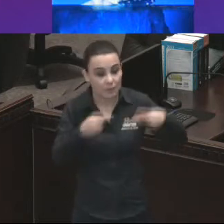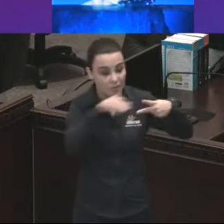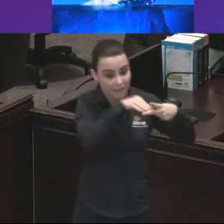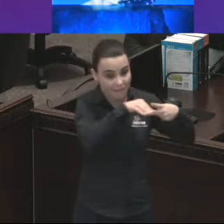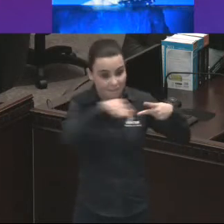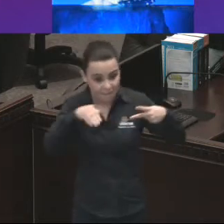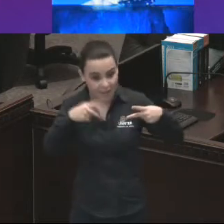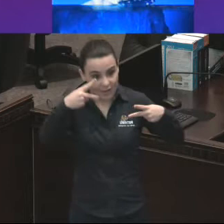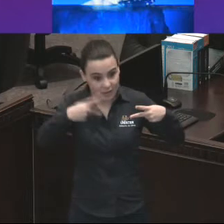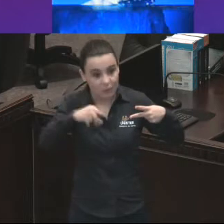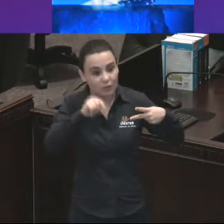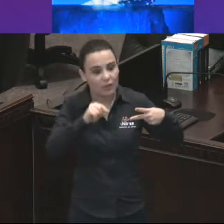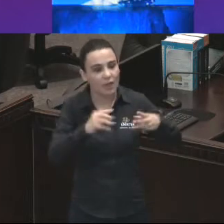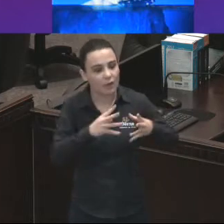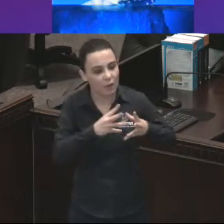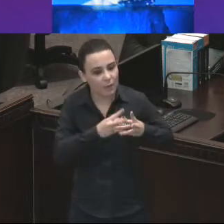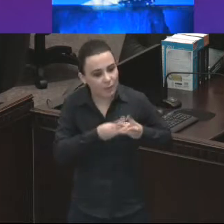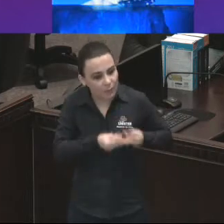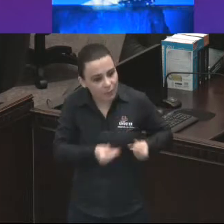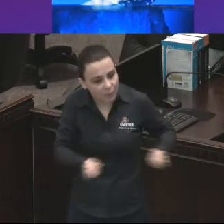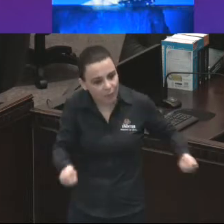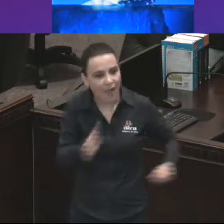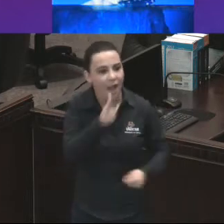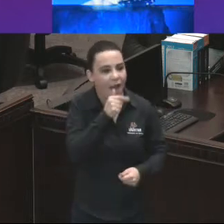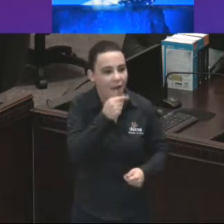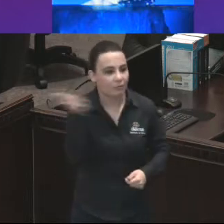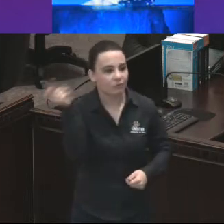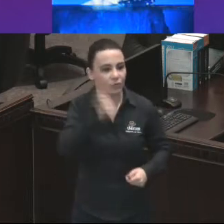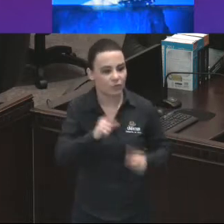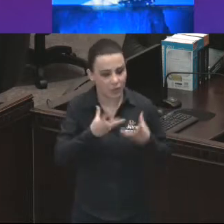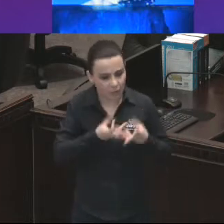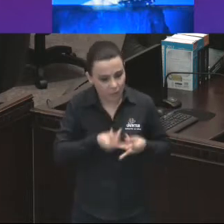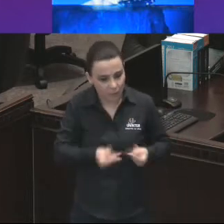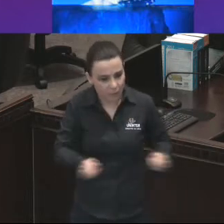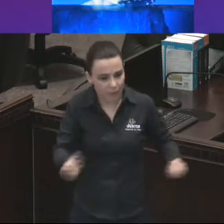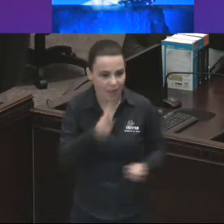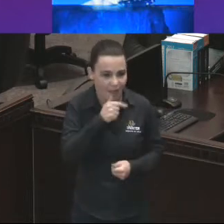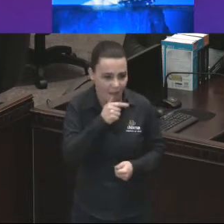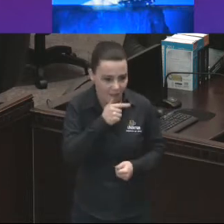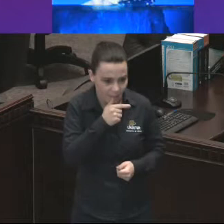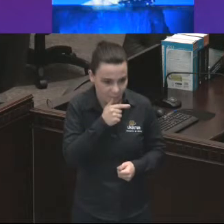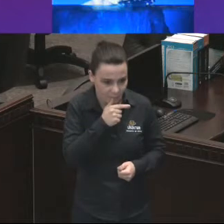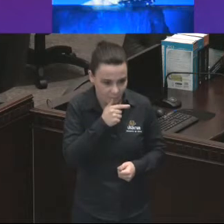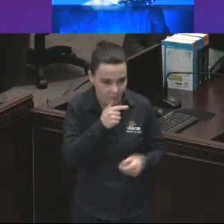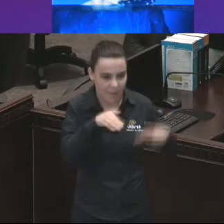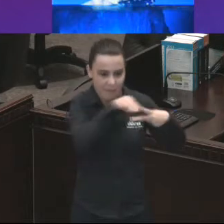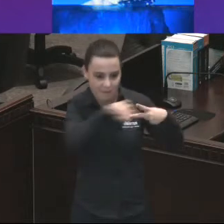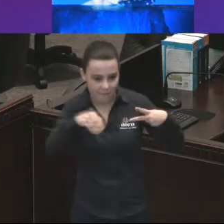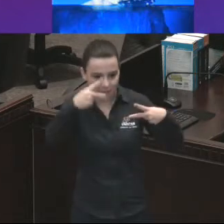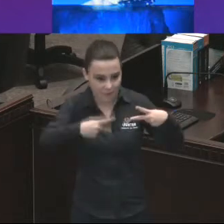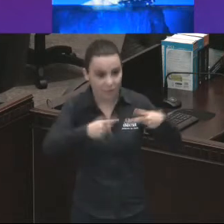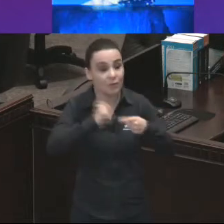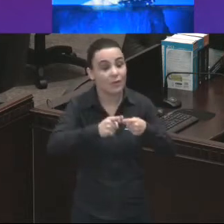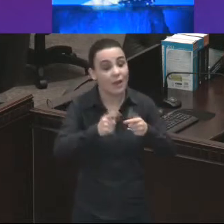solúvel em água. Por que, que ele tem isso? Porque a maior parte do fármaco vai ser excretado via